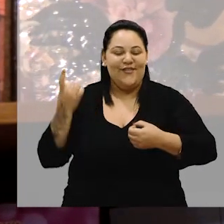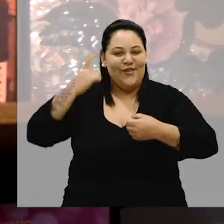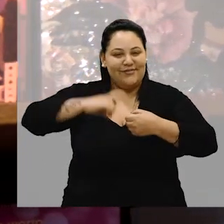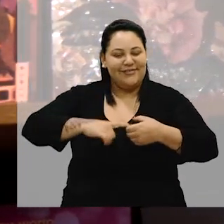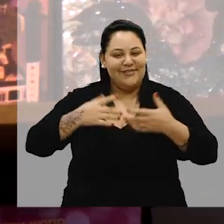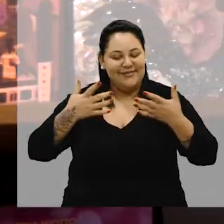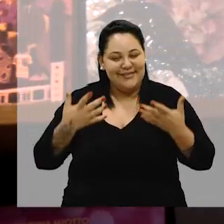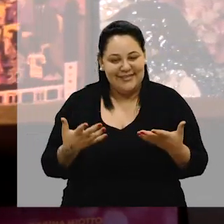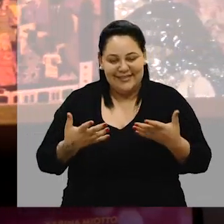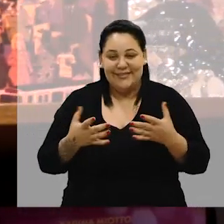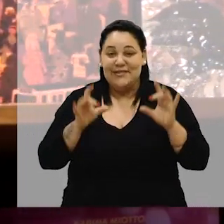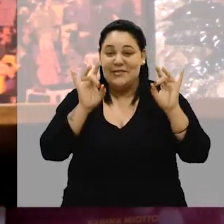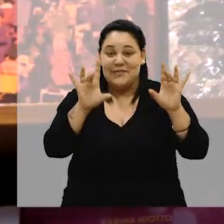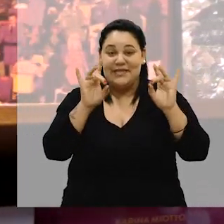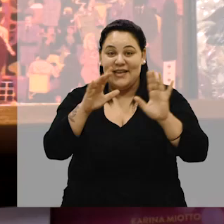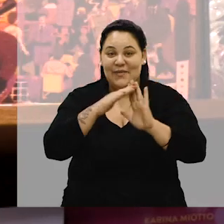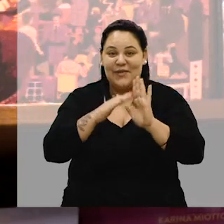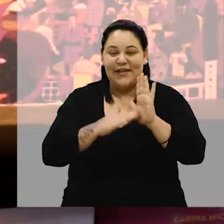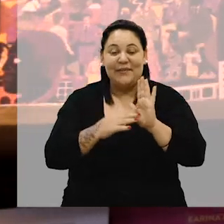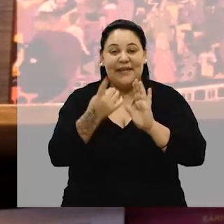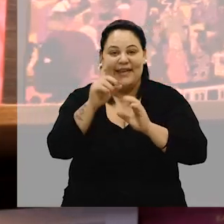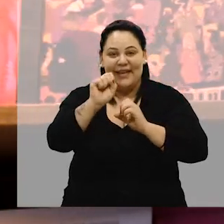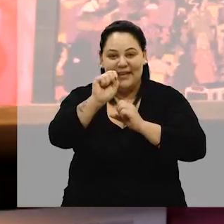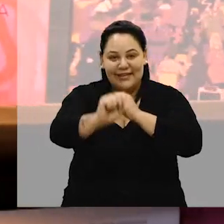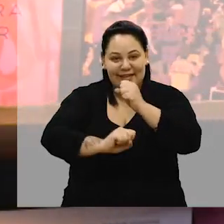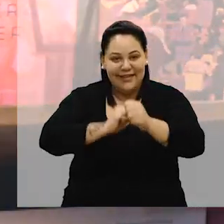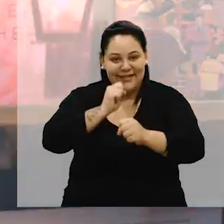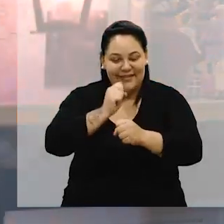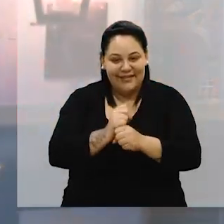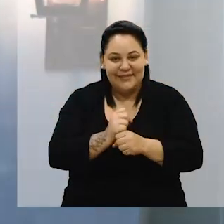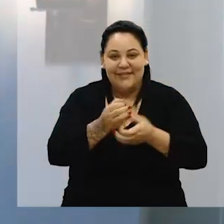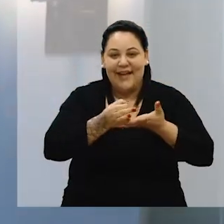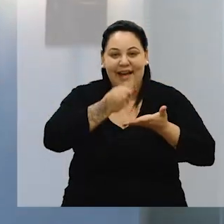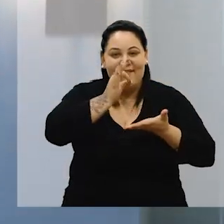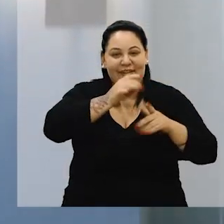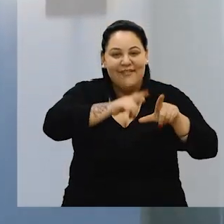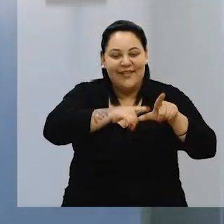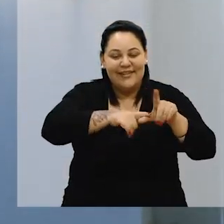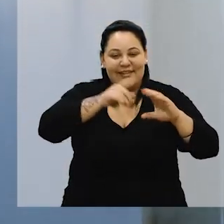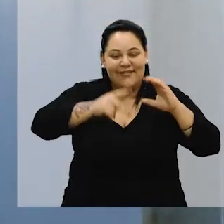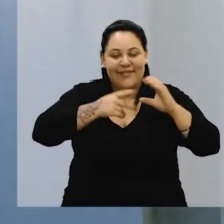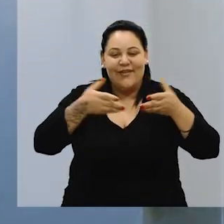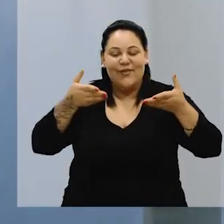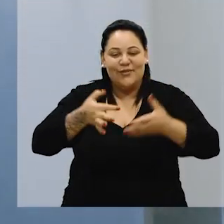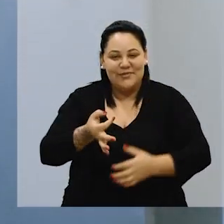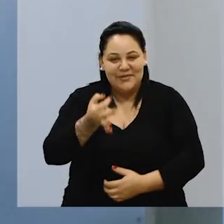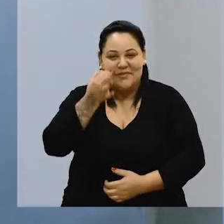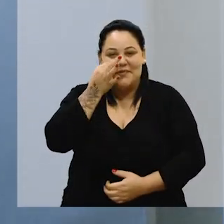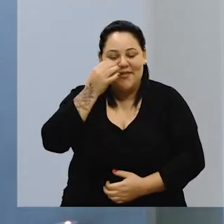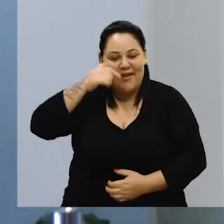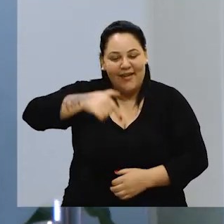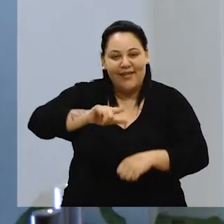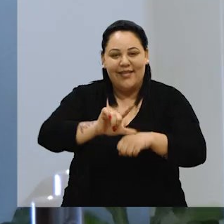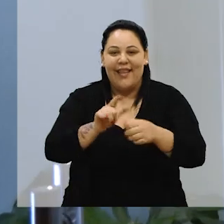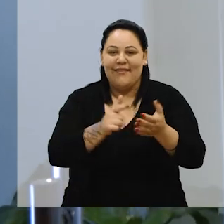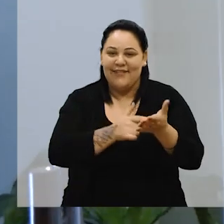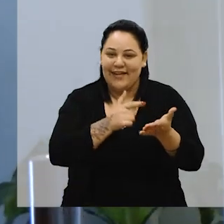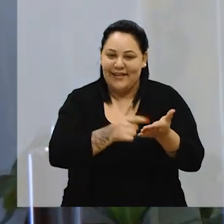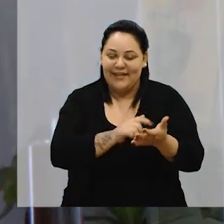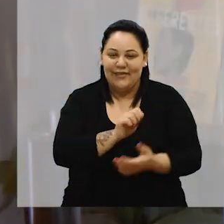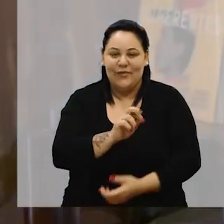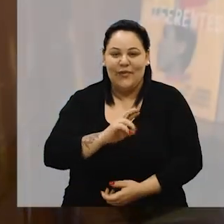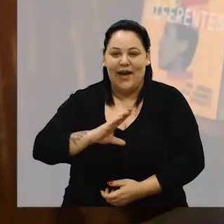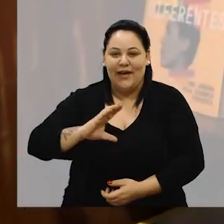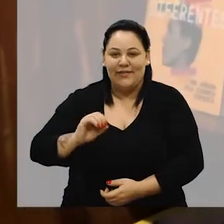Estamos de volta então com a edição especialíssima 15 anos do Café com Letras da TV Câmara, hoje direto da livraria do Arco da Velha.